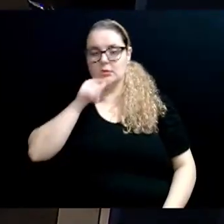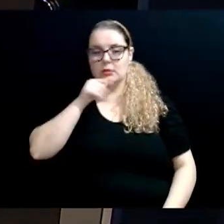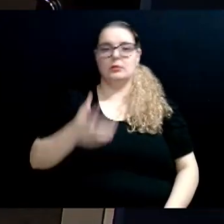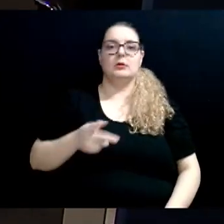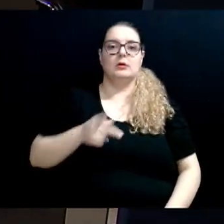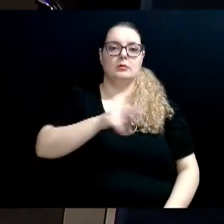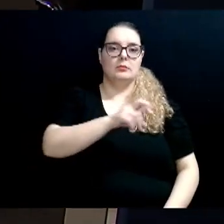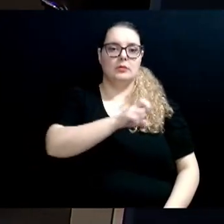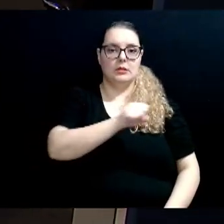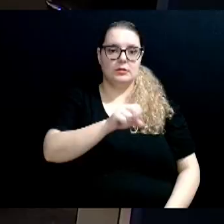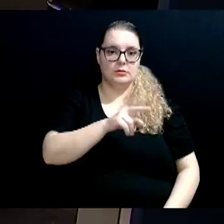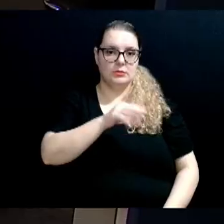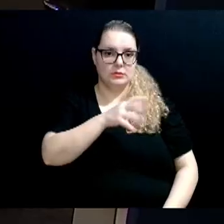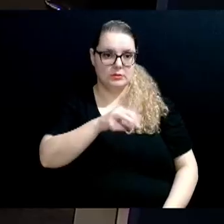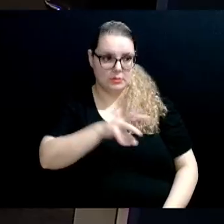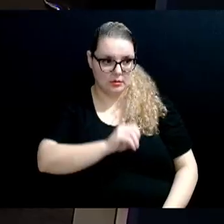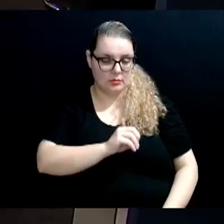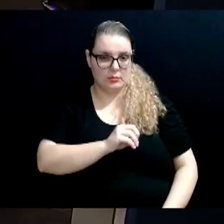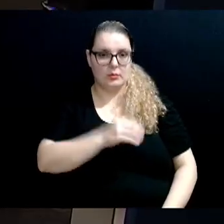a melhor setorização,